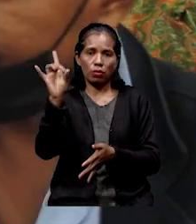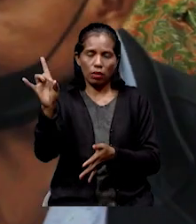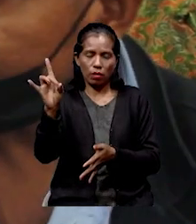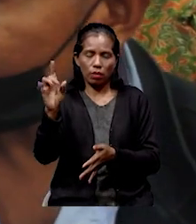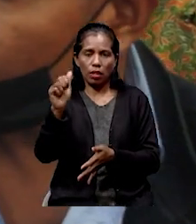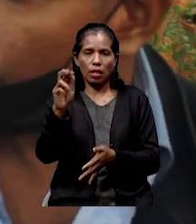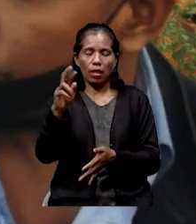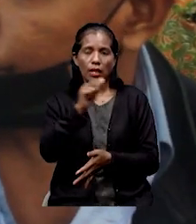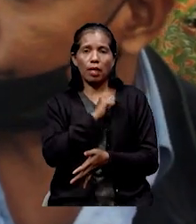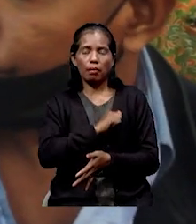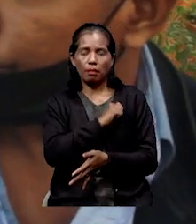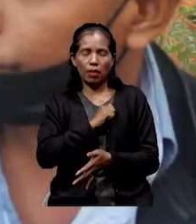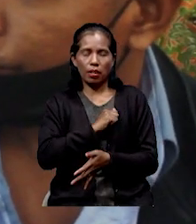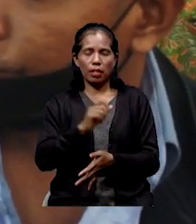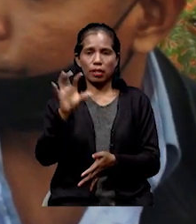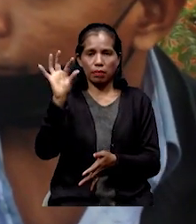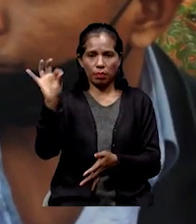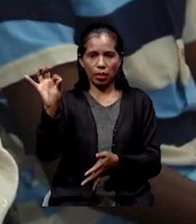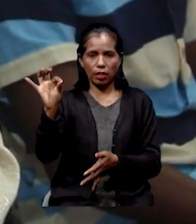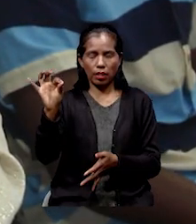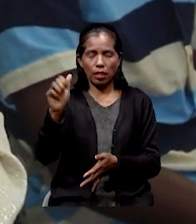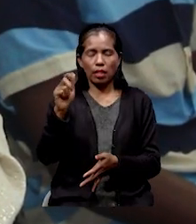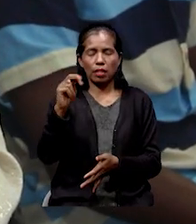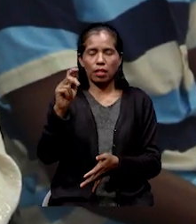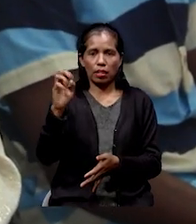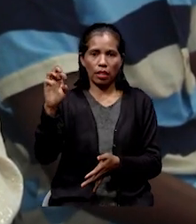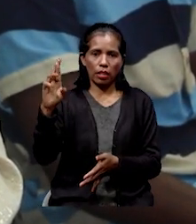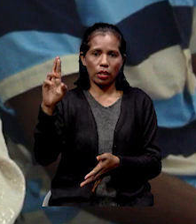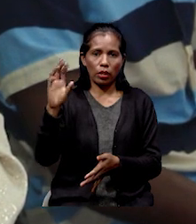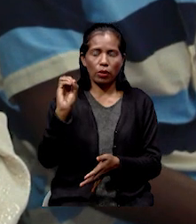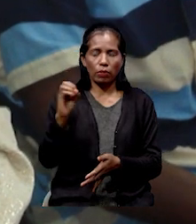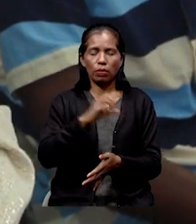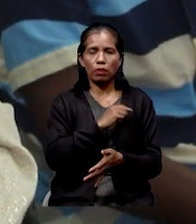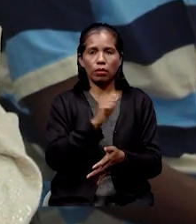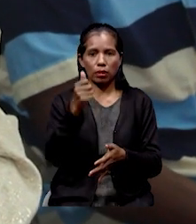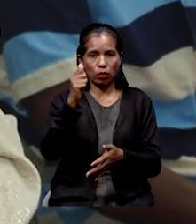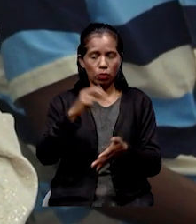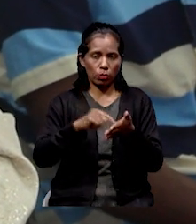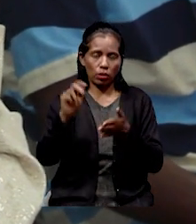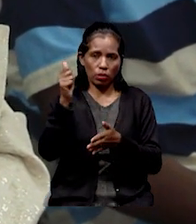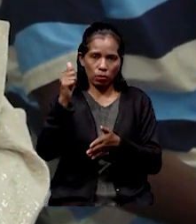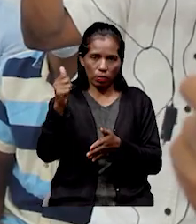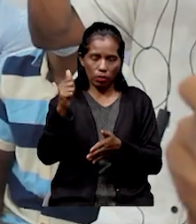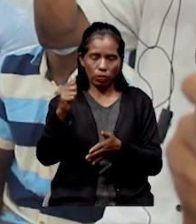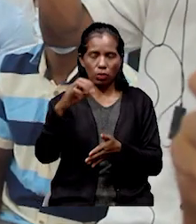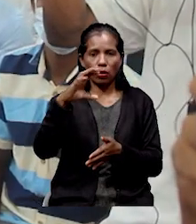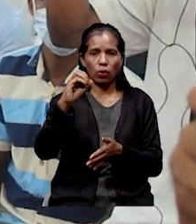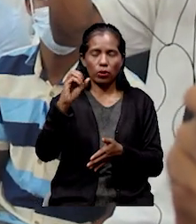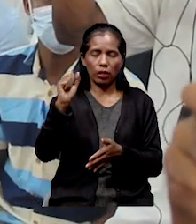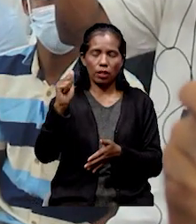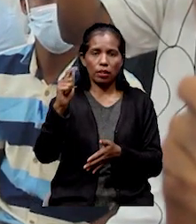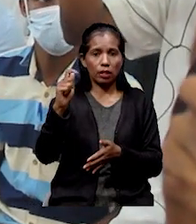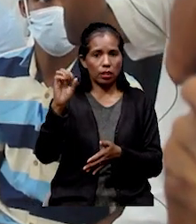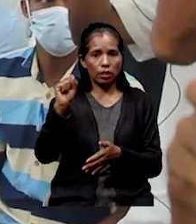dos Santos, o número sorteio Sia, Antero Benedito da Silva, o número sorteio Sanulu, Constancio Pinto, o número